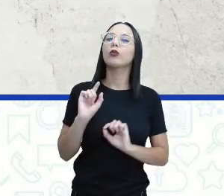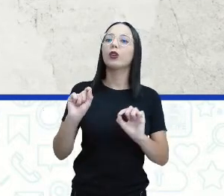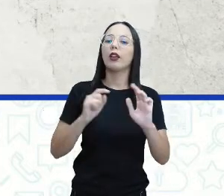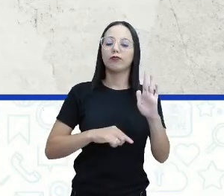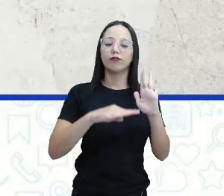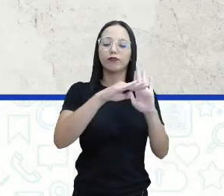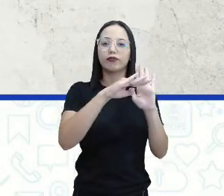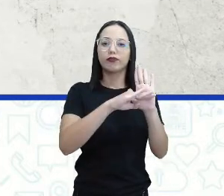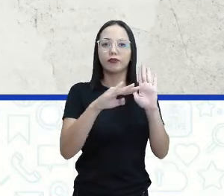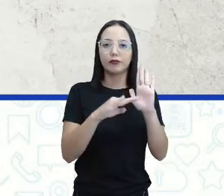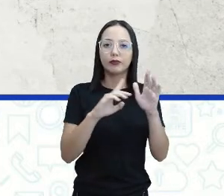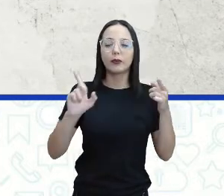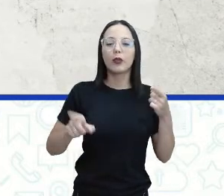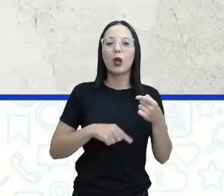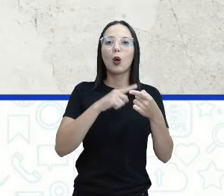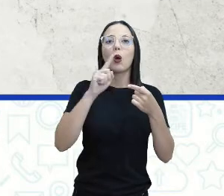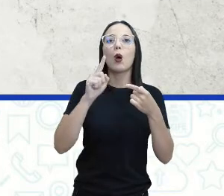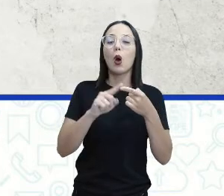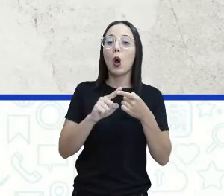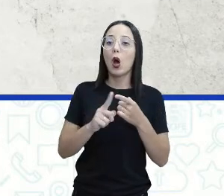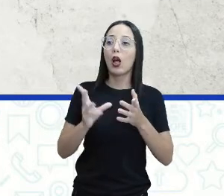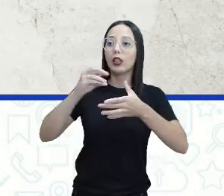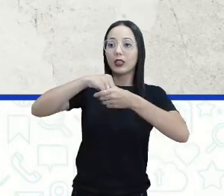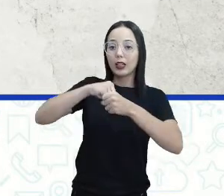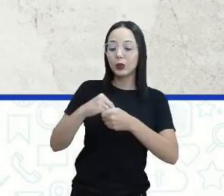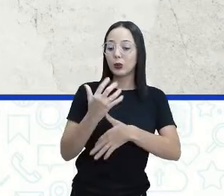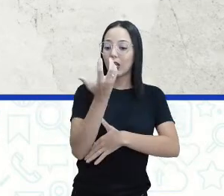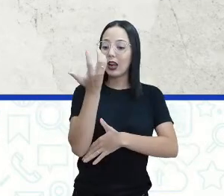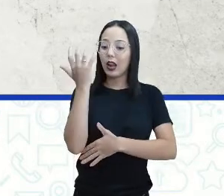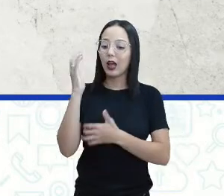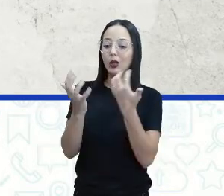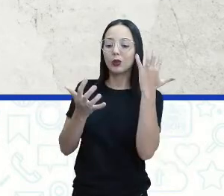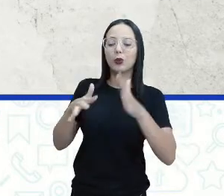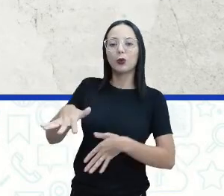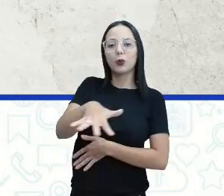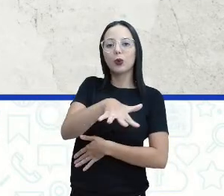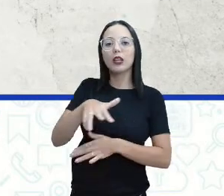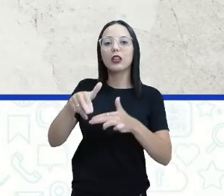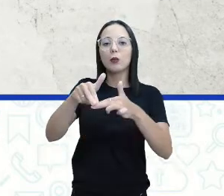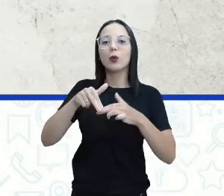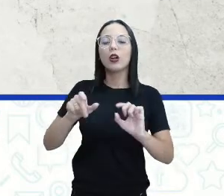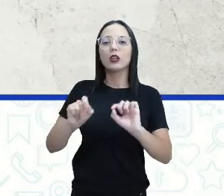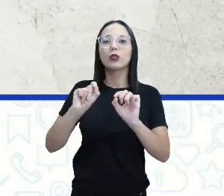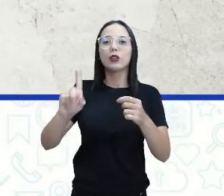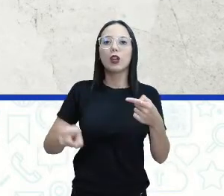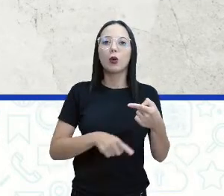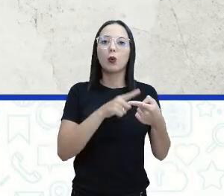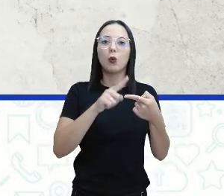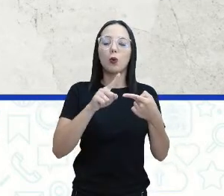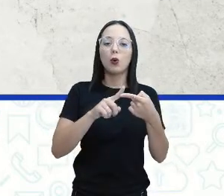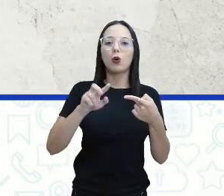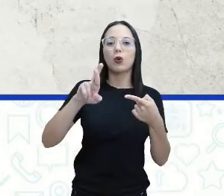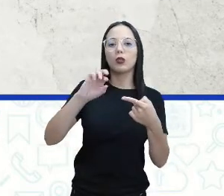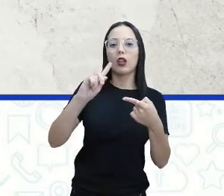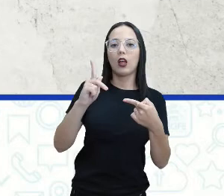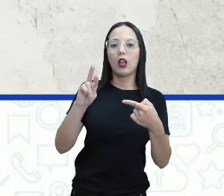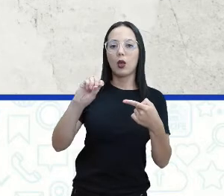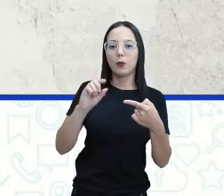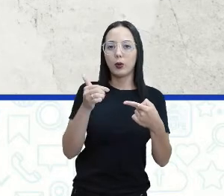galera? Possível na natureza, por meio do processo de reprodução